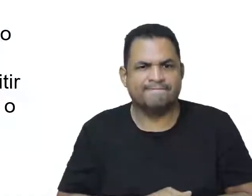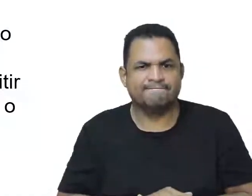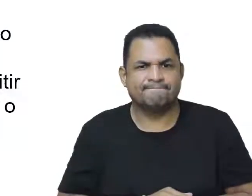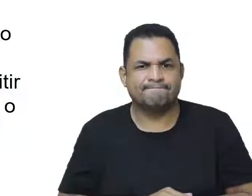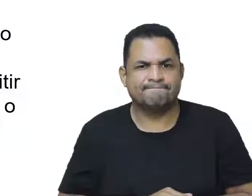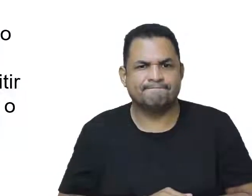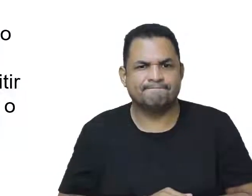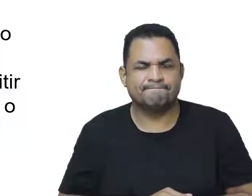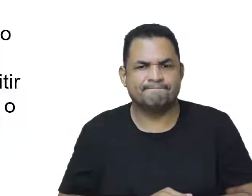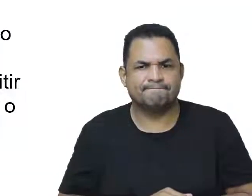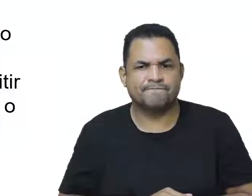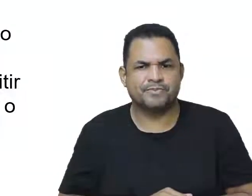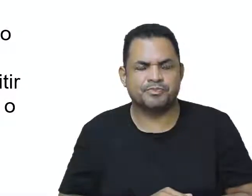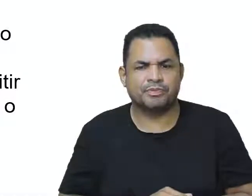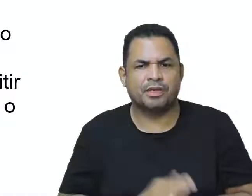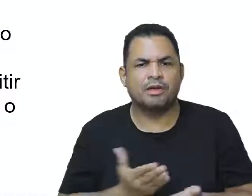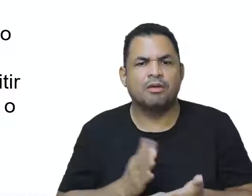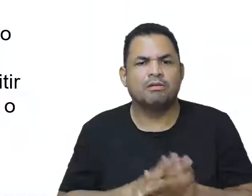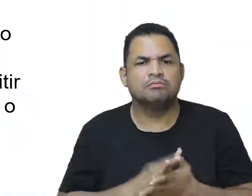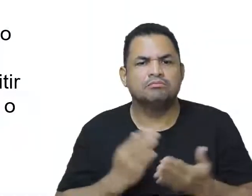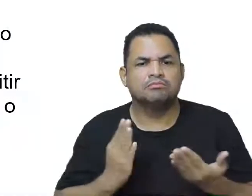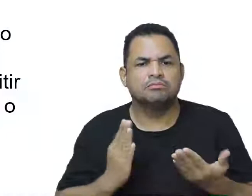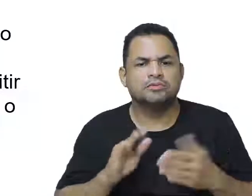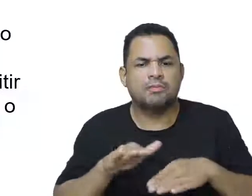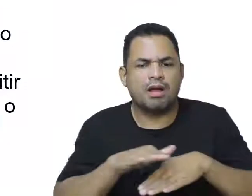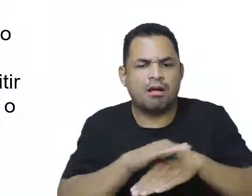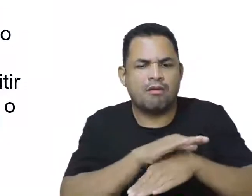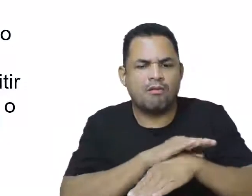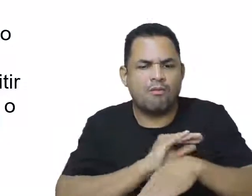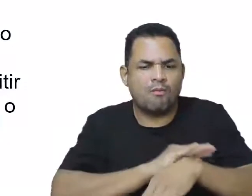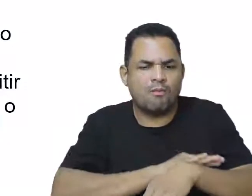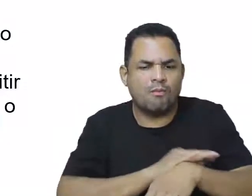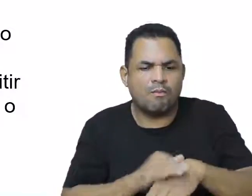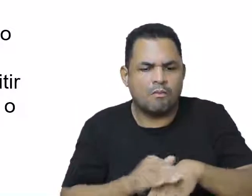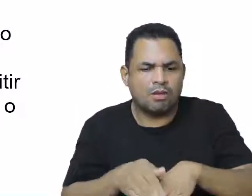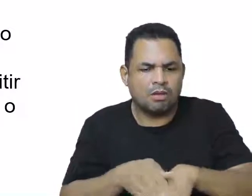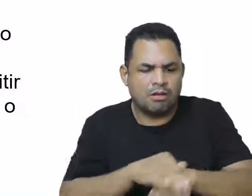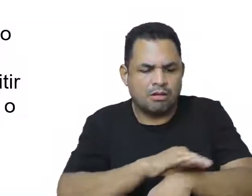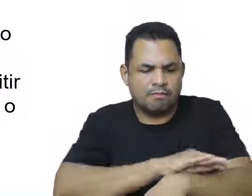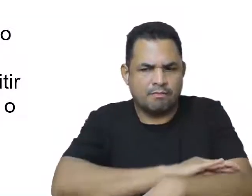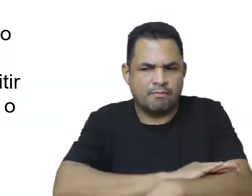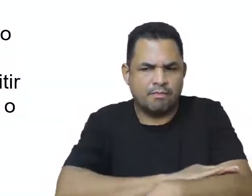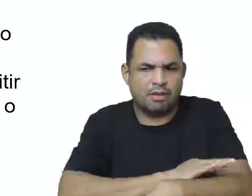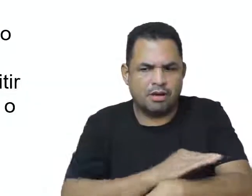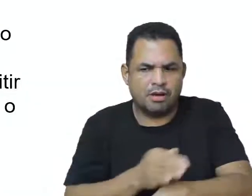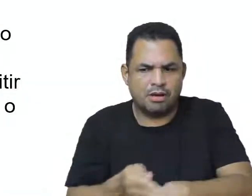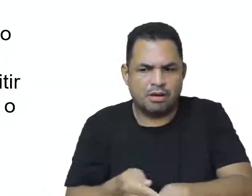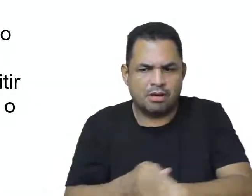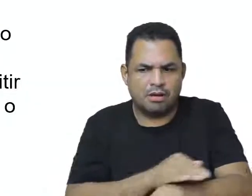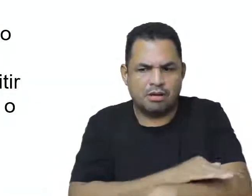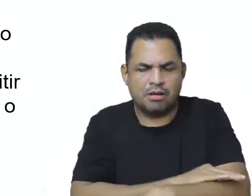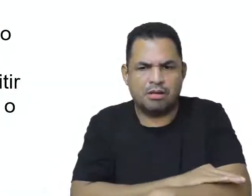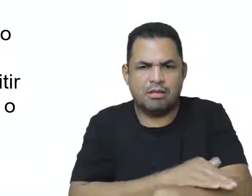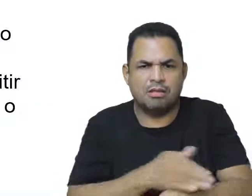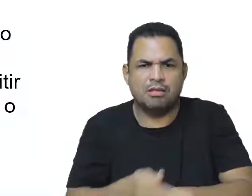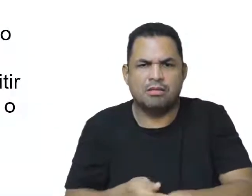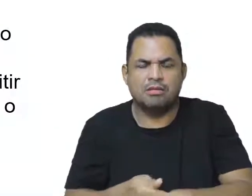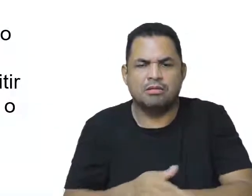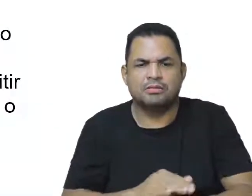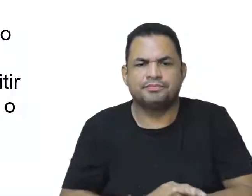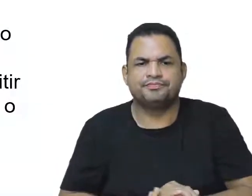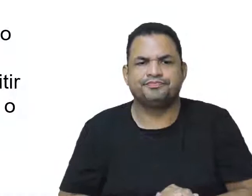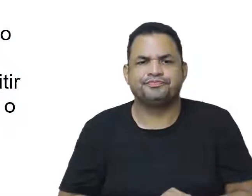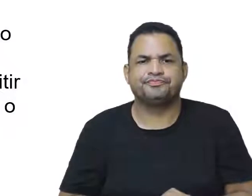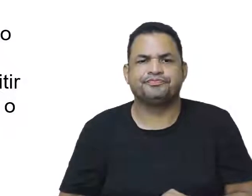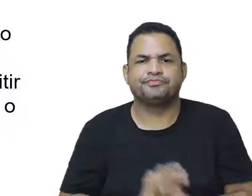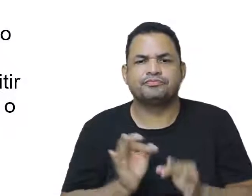é um epitélio que serve para cobrir, é como se fosse para encapar alguma coisa, é isso que vem na nossa cabeça, né? Então